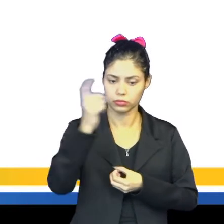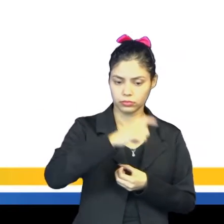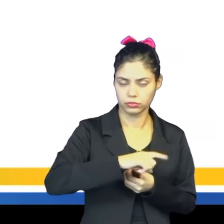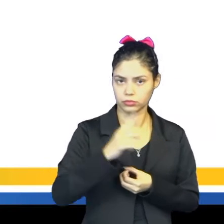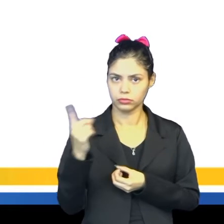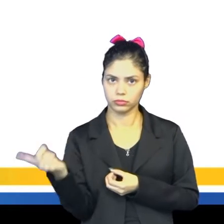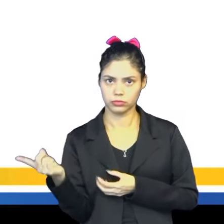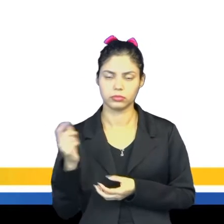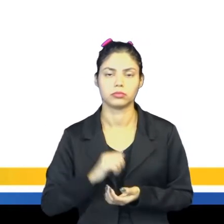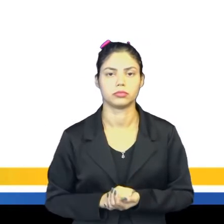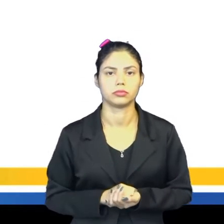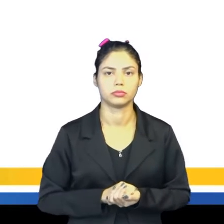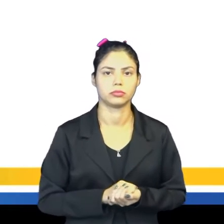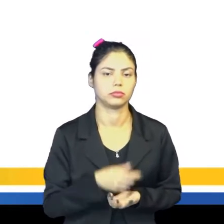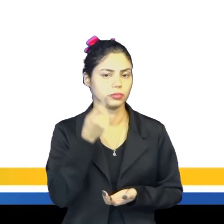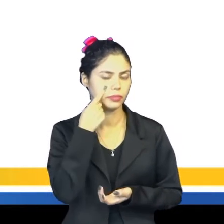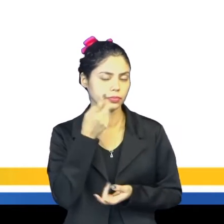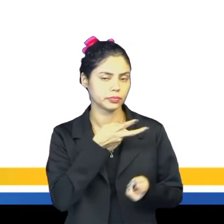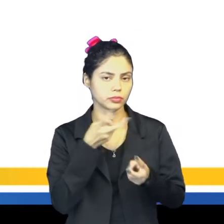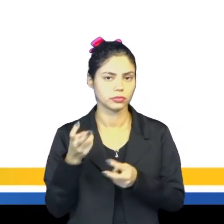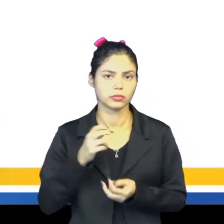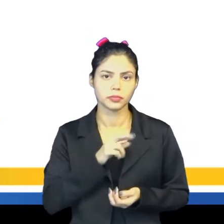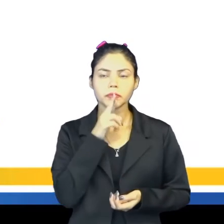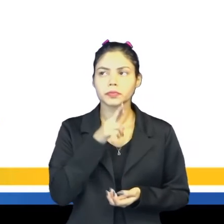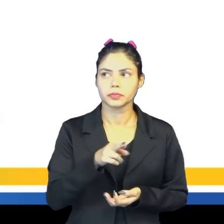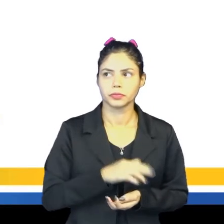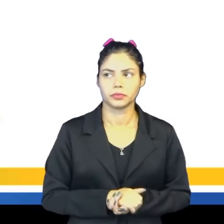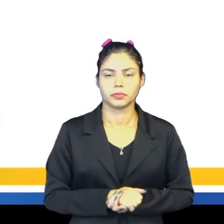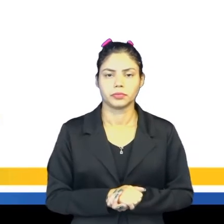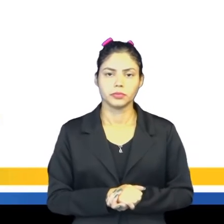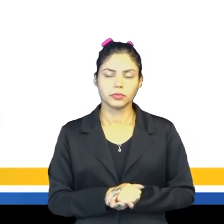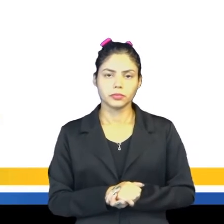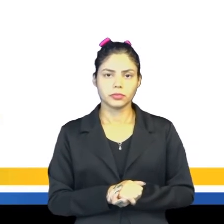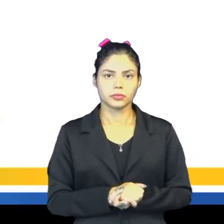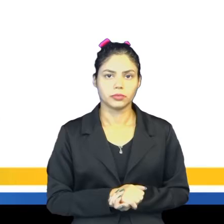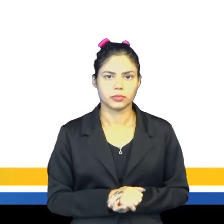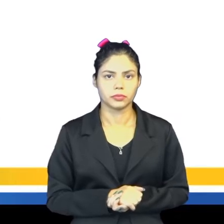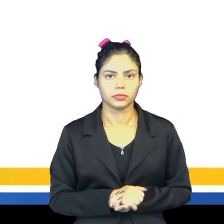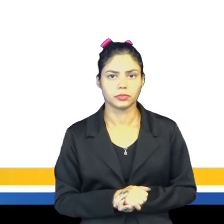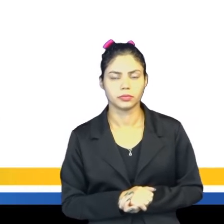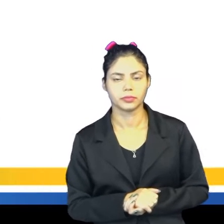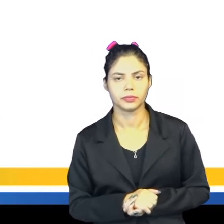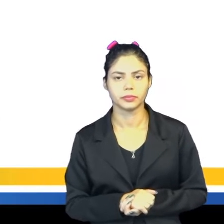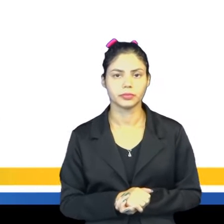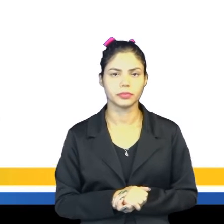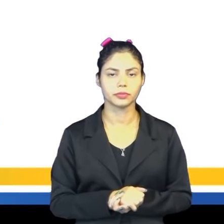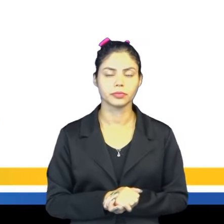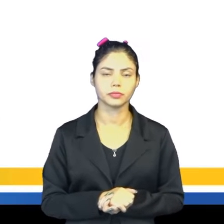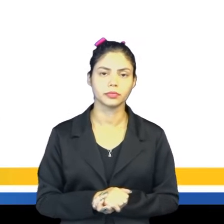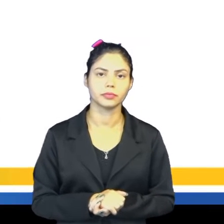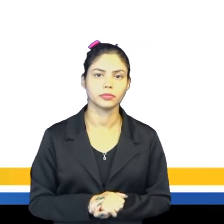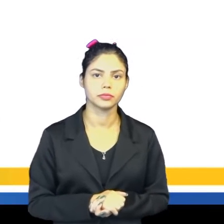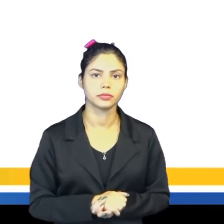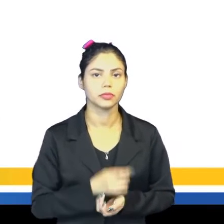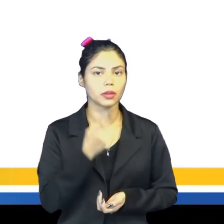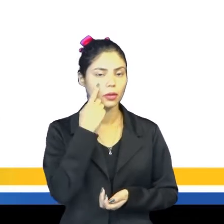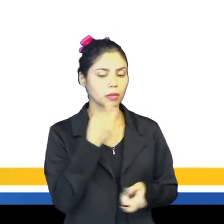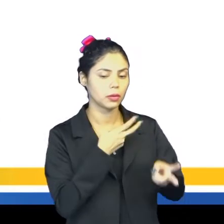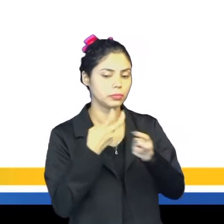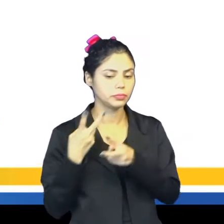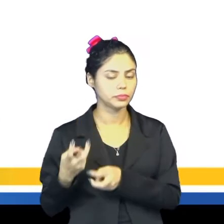volta, tá? Então vamos observar aí na resposta. Então observe aí a primeira.